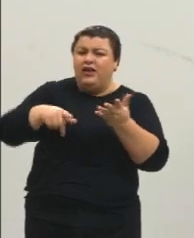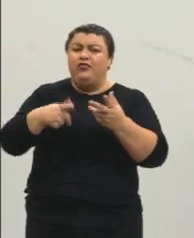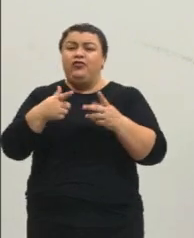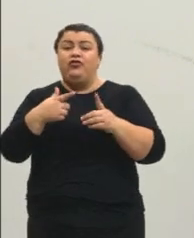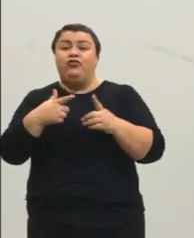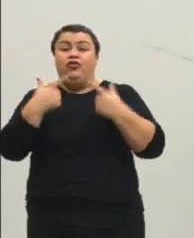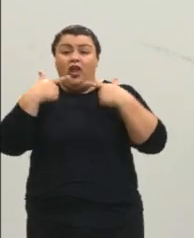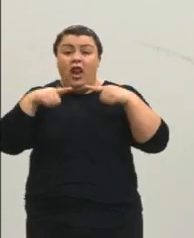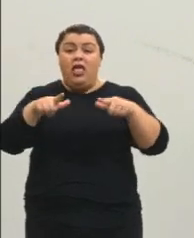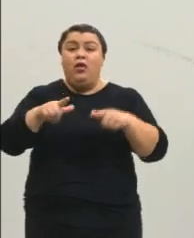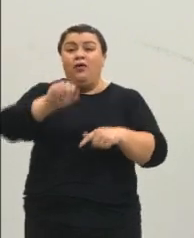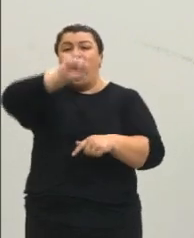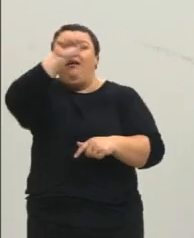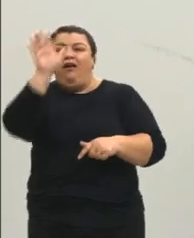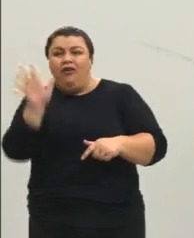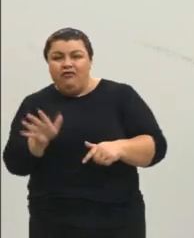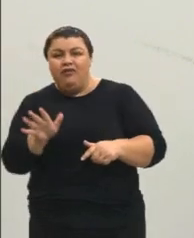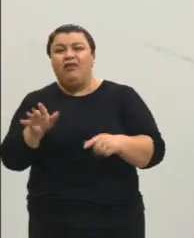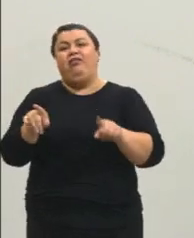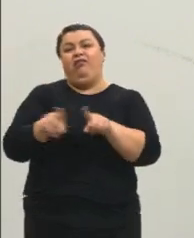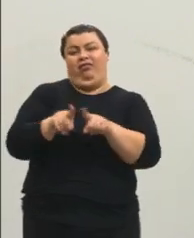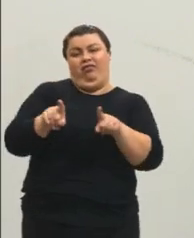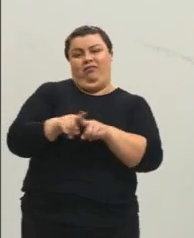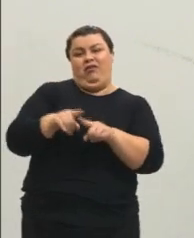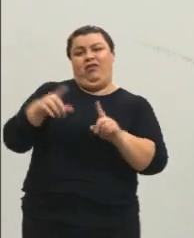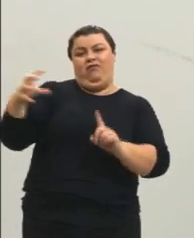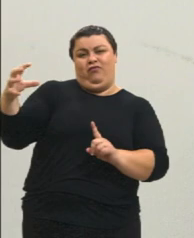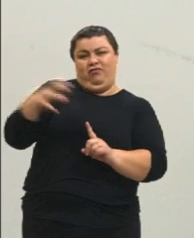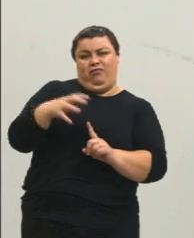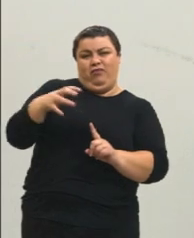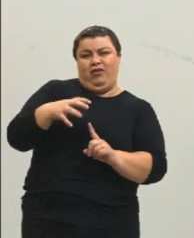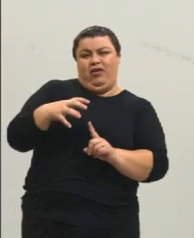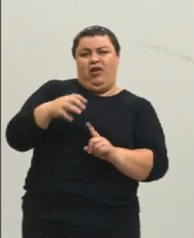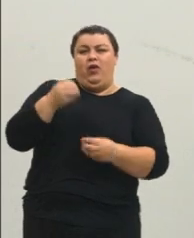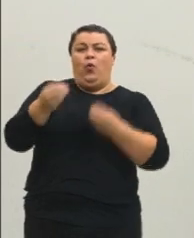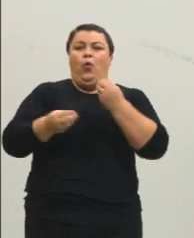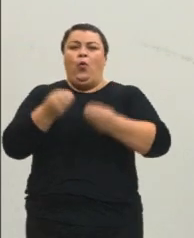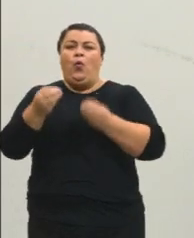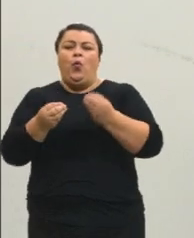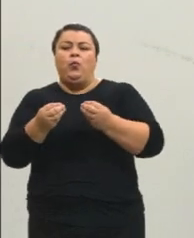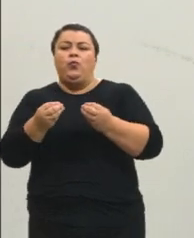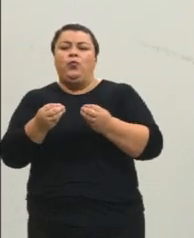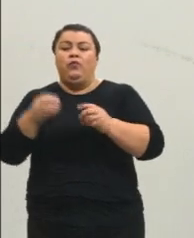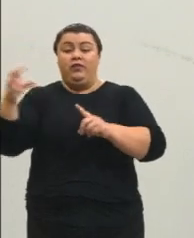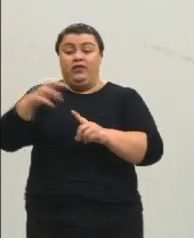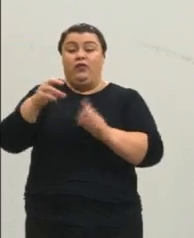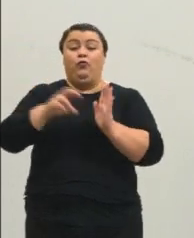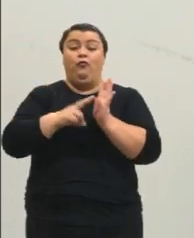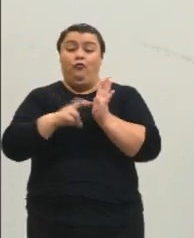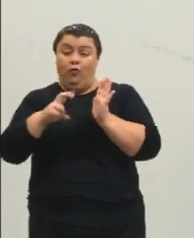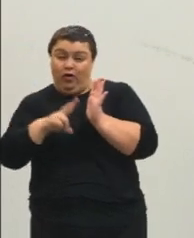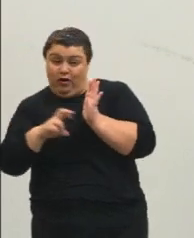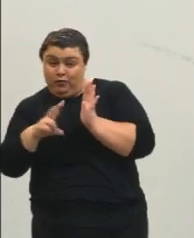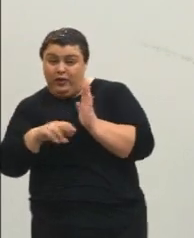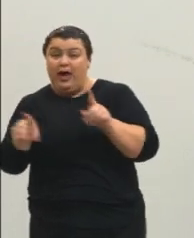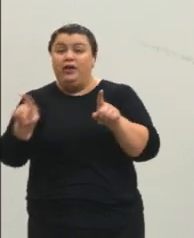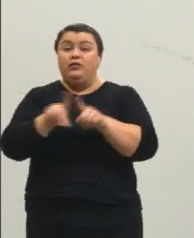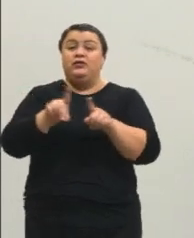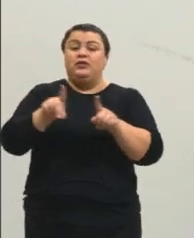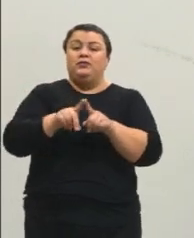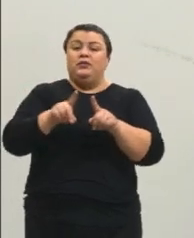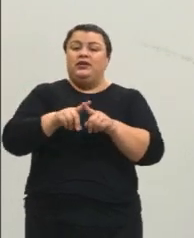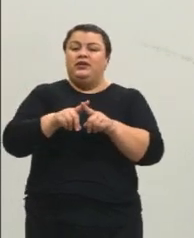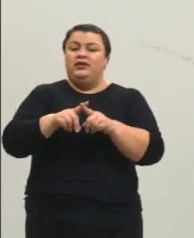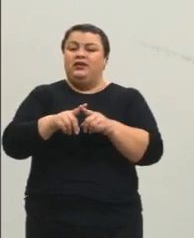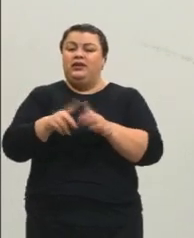e também foram trazidas para cá e influenciaram tanto na questão do vocabulário de palavras que tem origem indígena